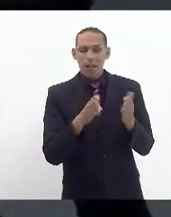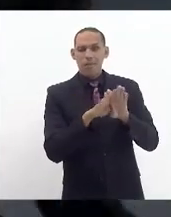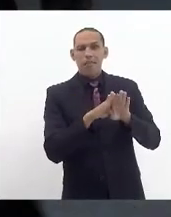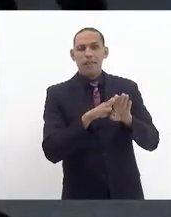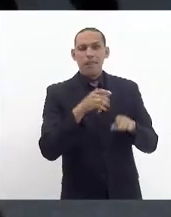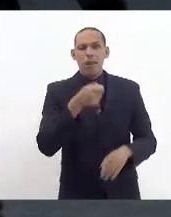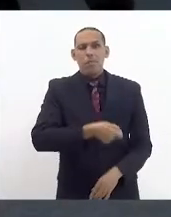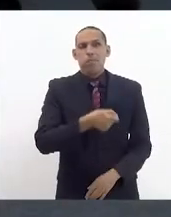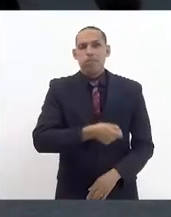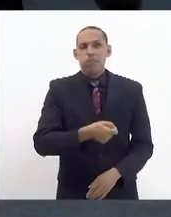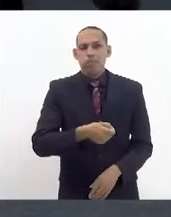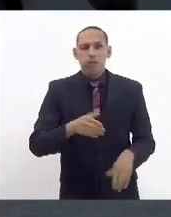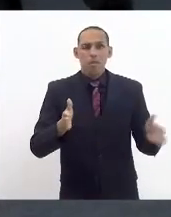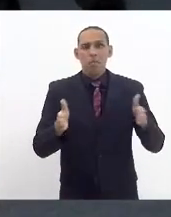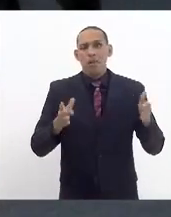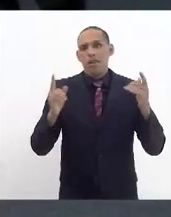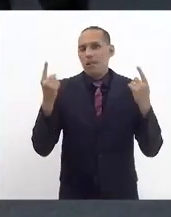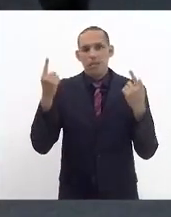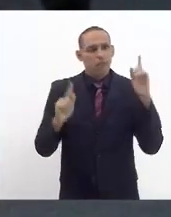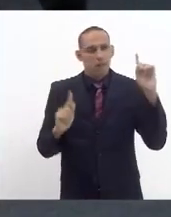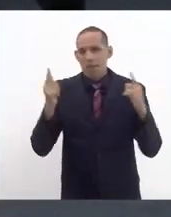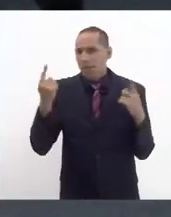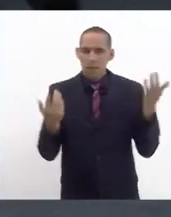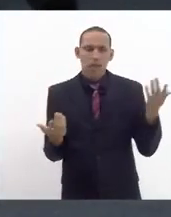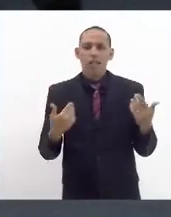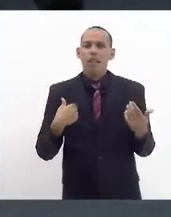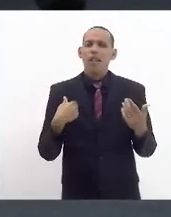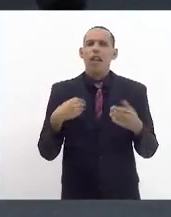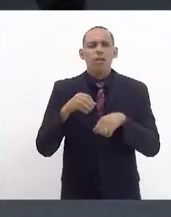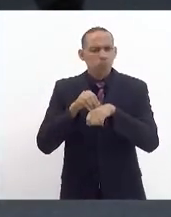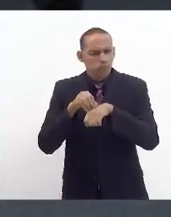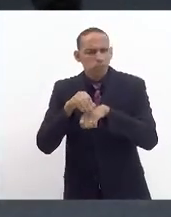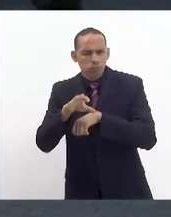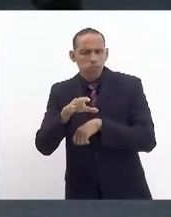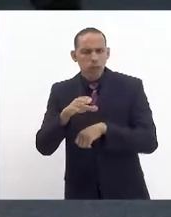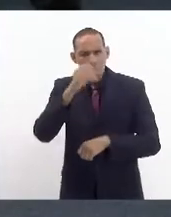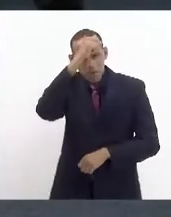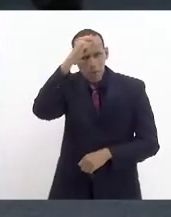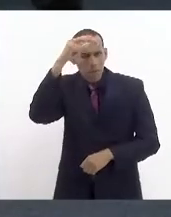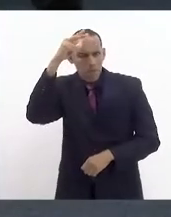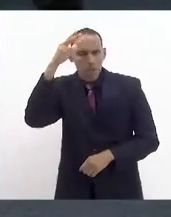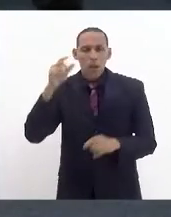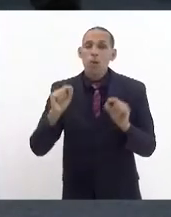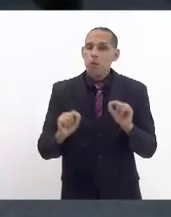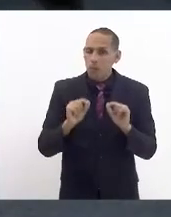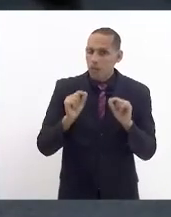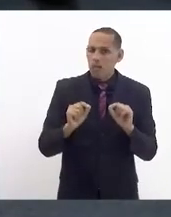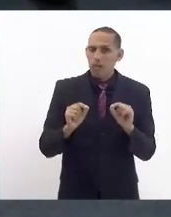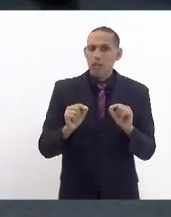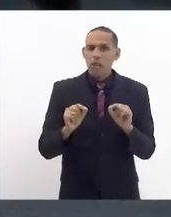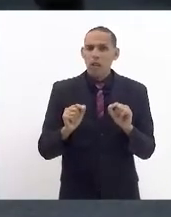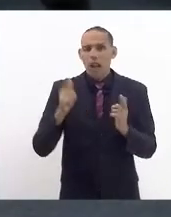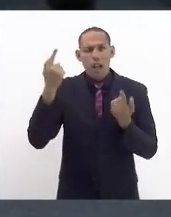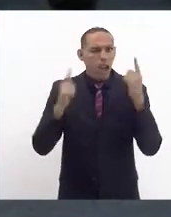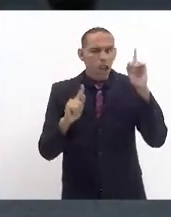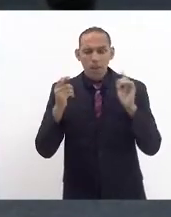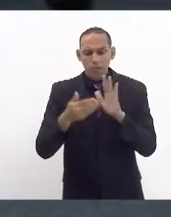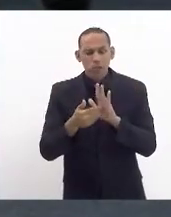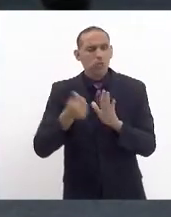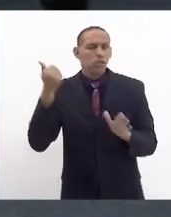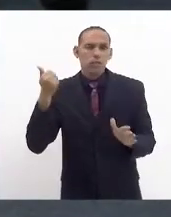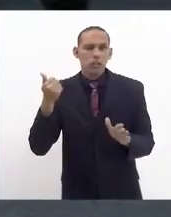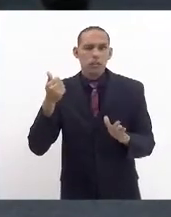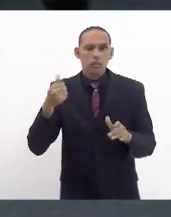no momento do carnaval. Aconselharia até o prefeito da cidade, se possível, que pudesse tirar o carnaval ali